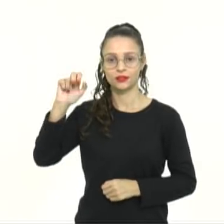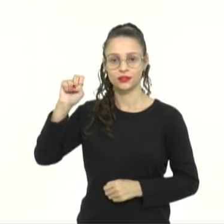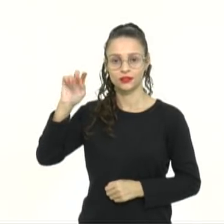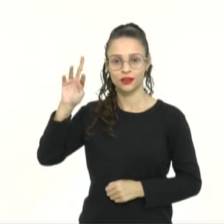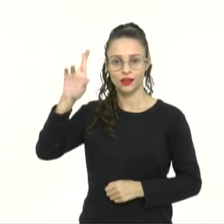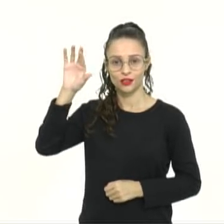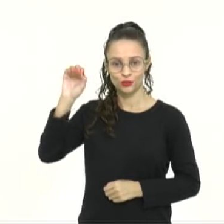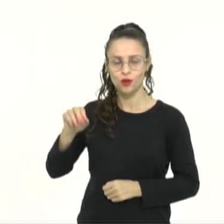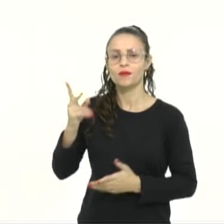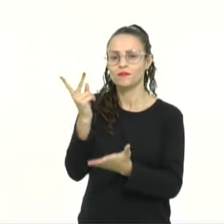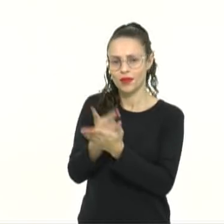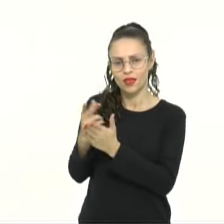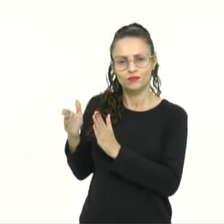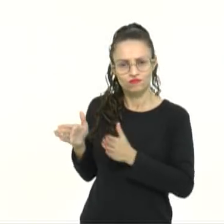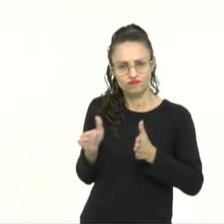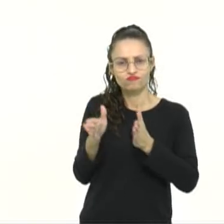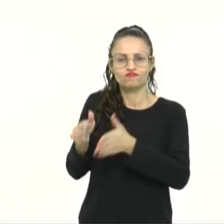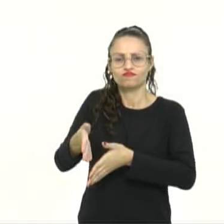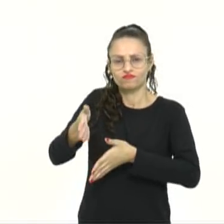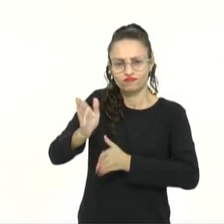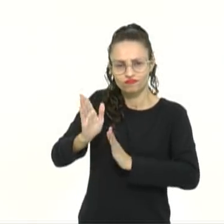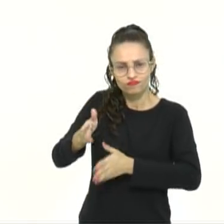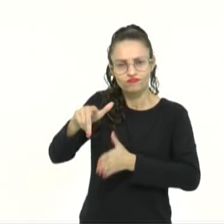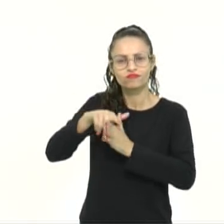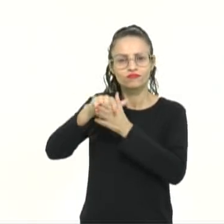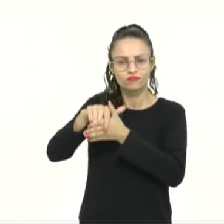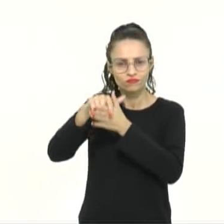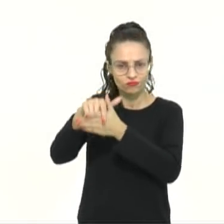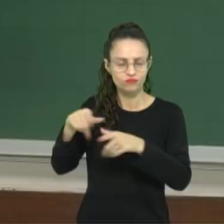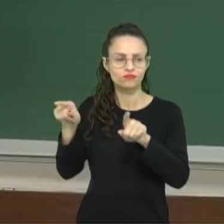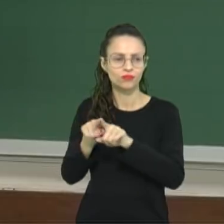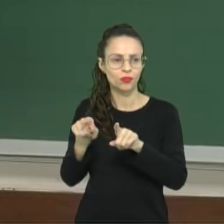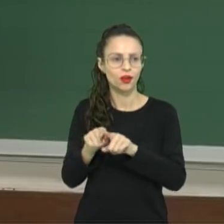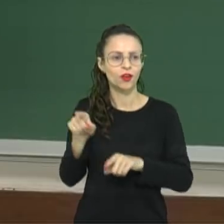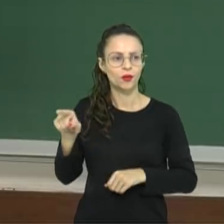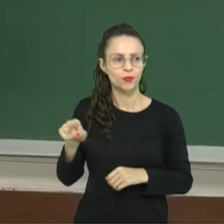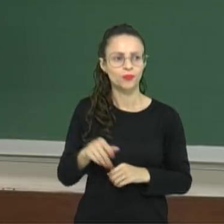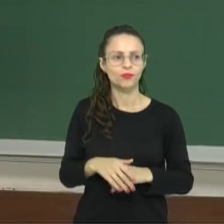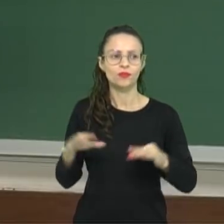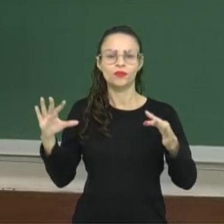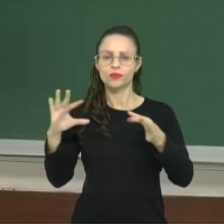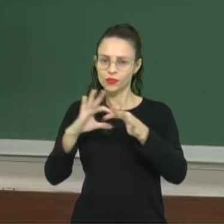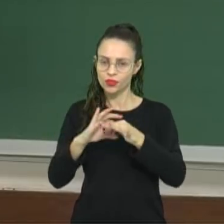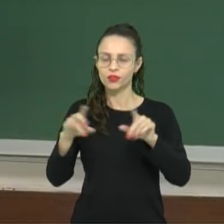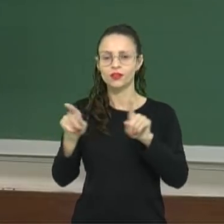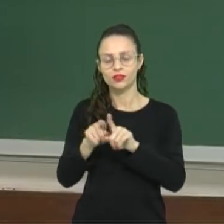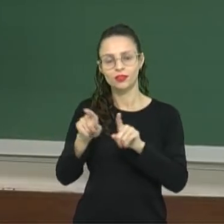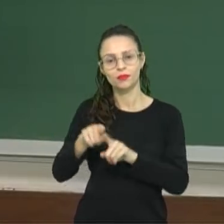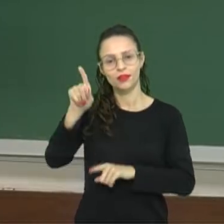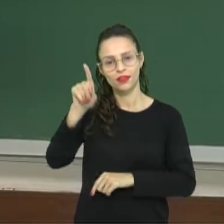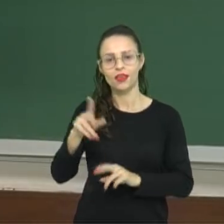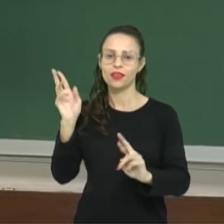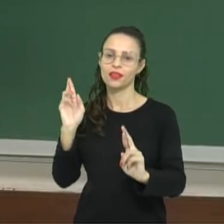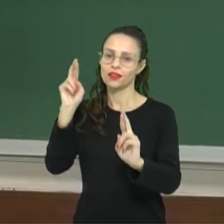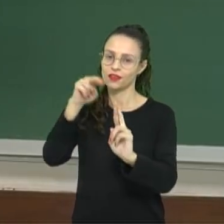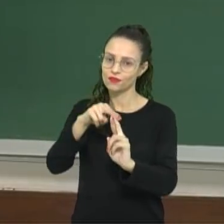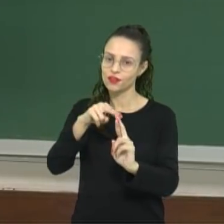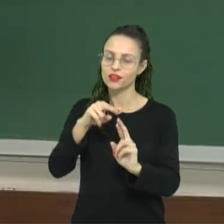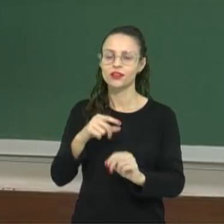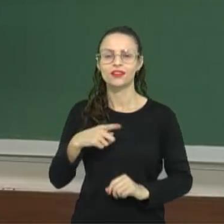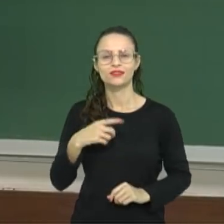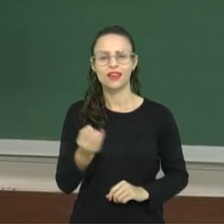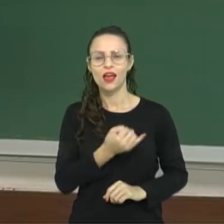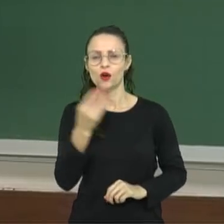rota dos tropeiros, né, dos antigos caminhos dos tropeiros, o caminho de Viamão, faz parte também faz referências lá. Tem